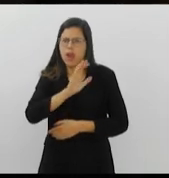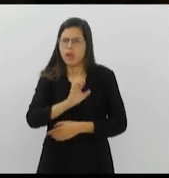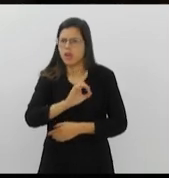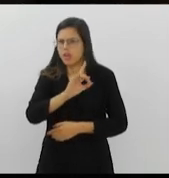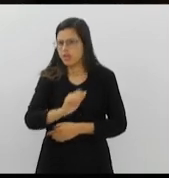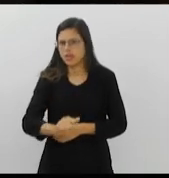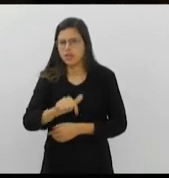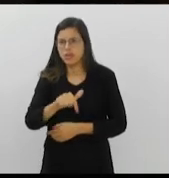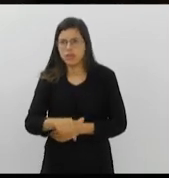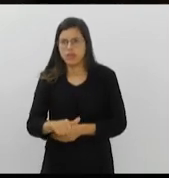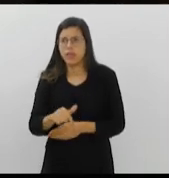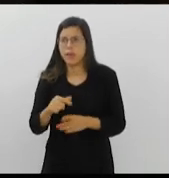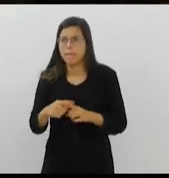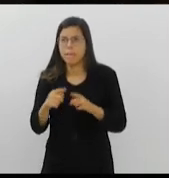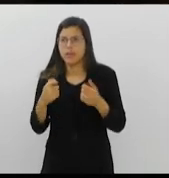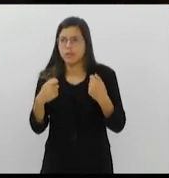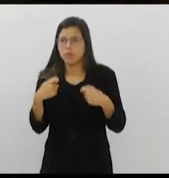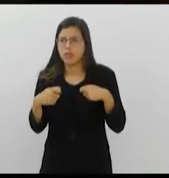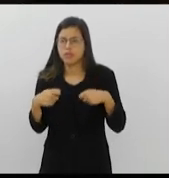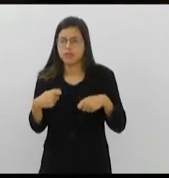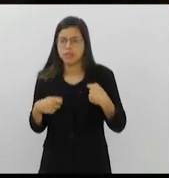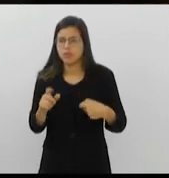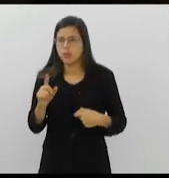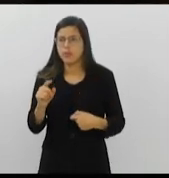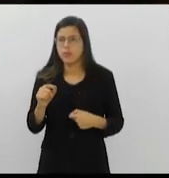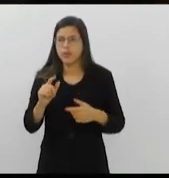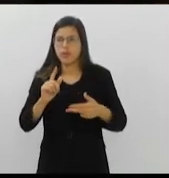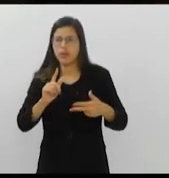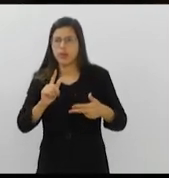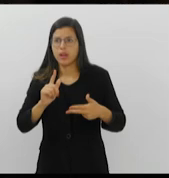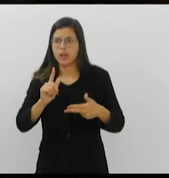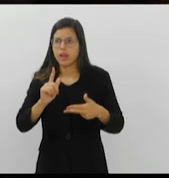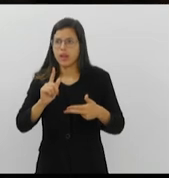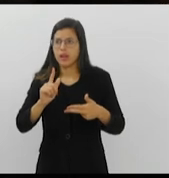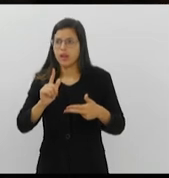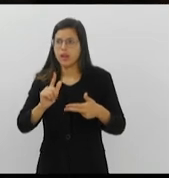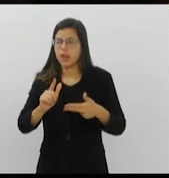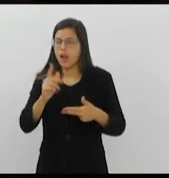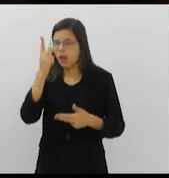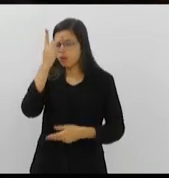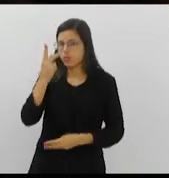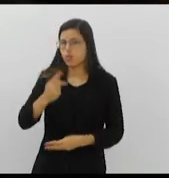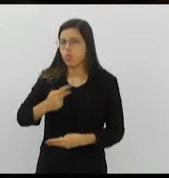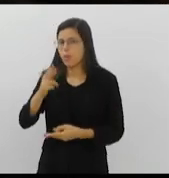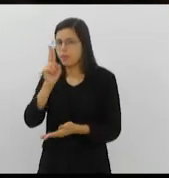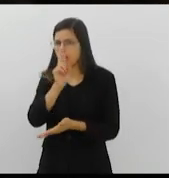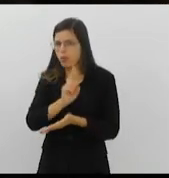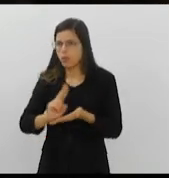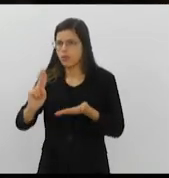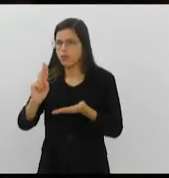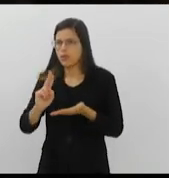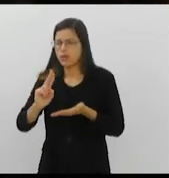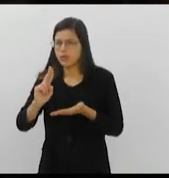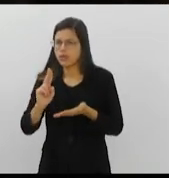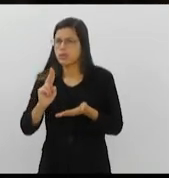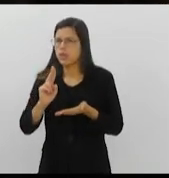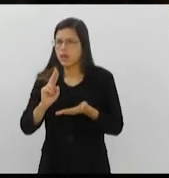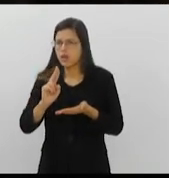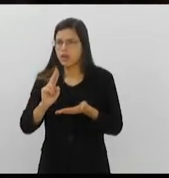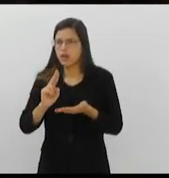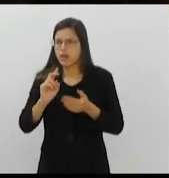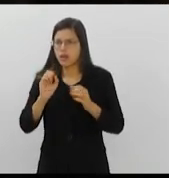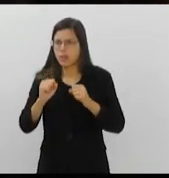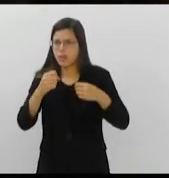administrativa, mas sim a partir da instância legítima dentro da autonomia universidade, da autonomia universitária, que